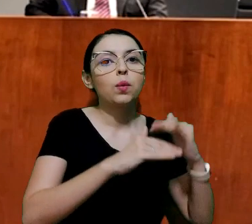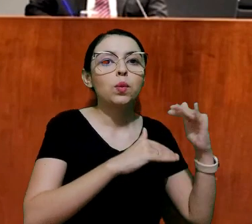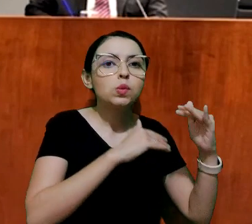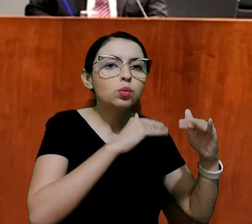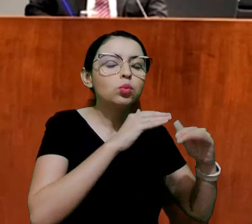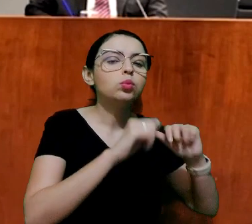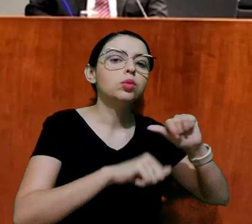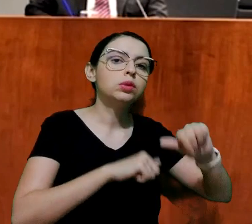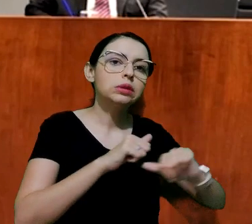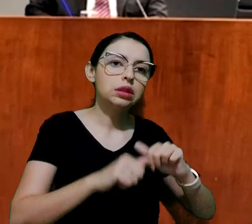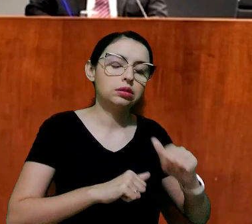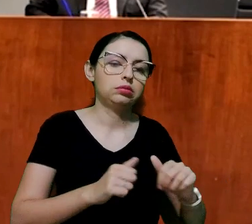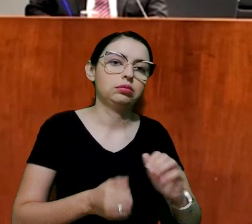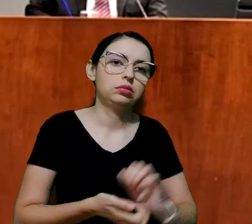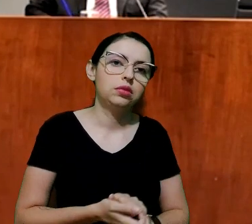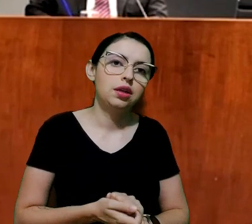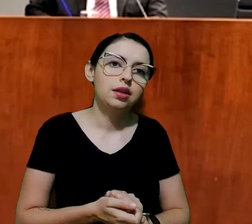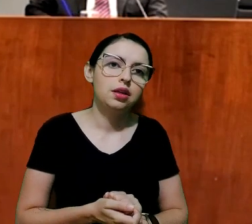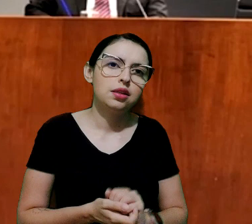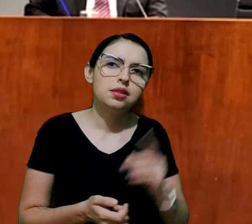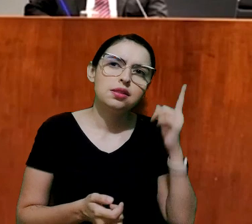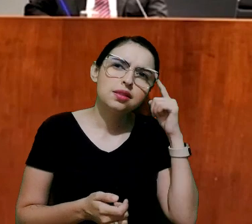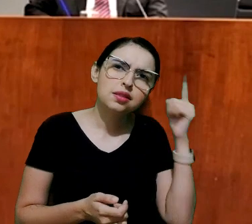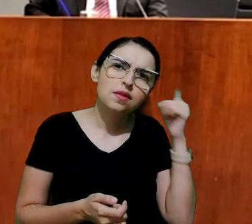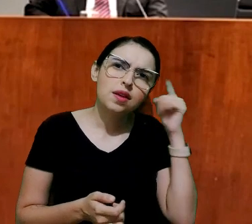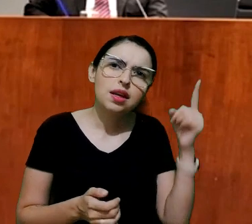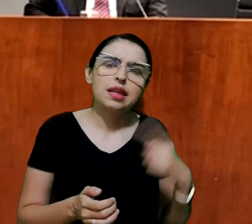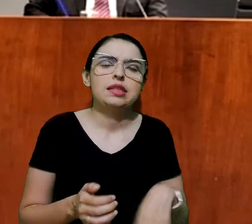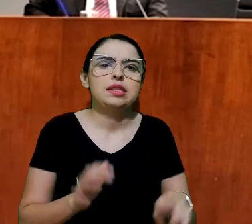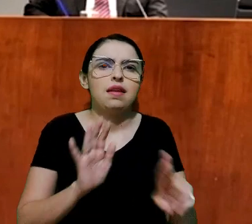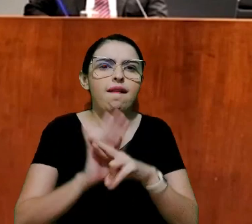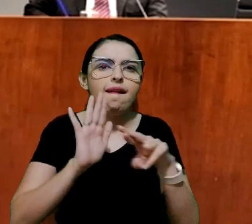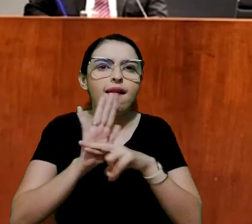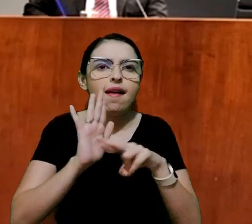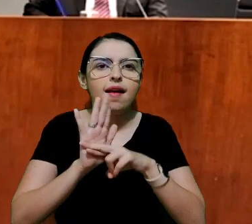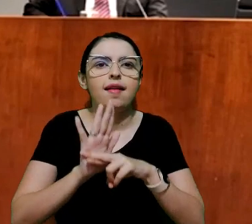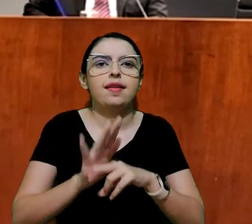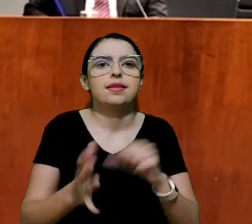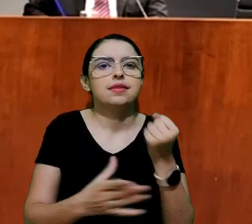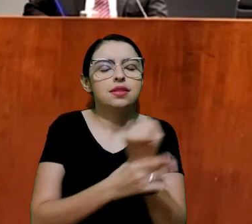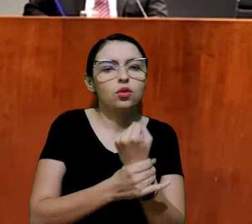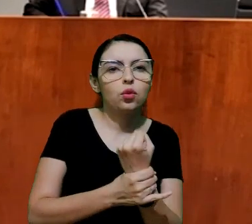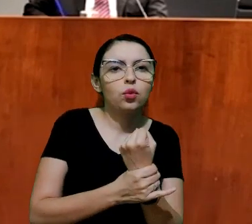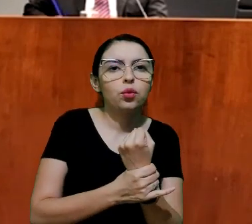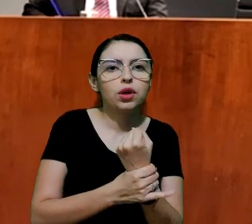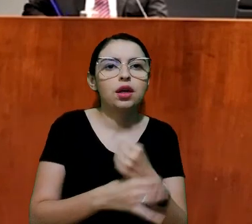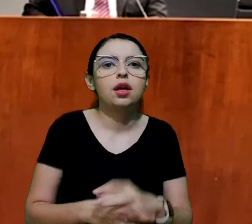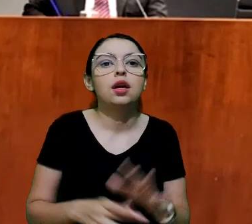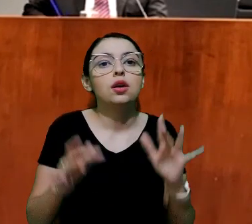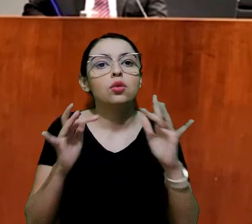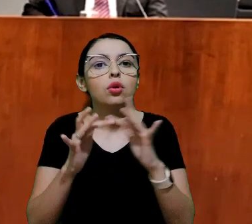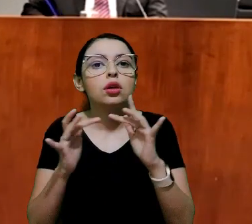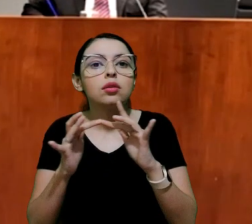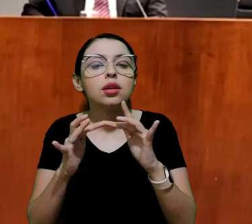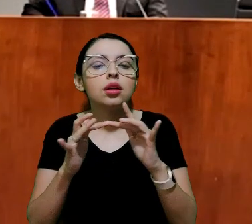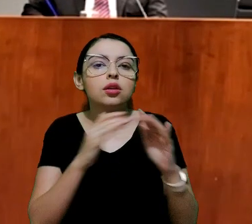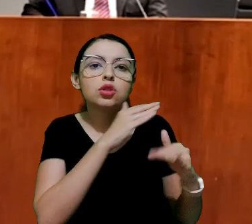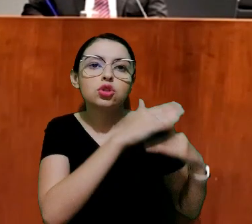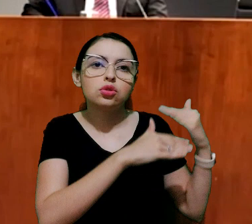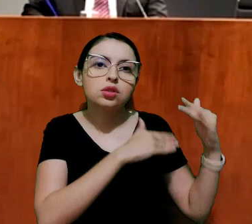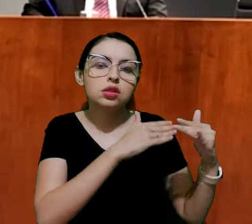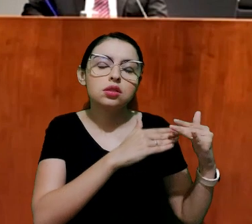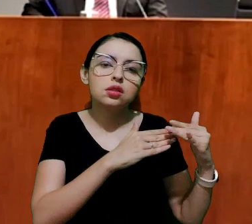isso. A fixação de regras seguras com relação à posição de companheiro como sucessor, se é para